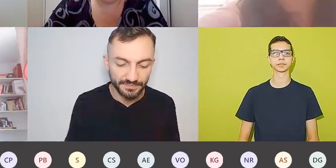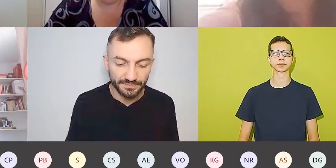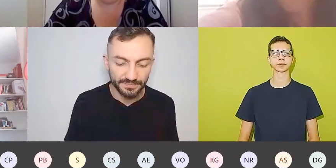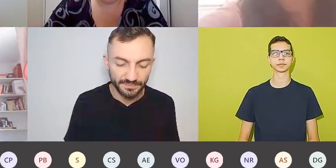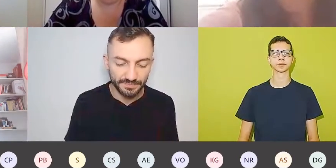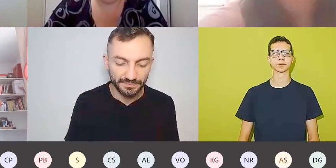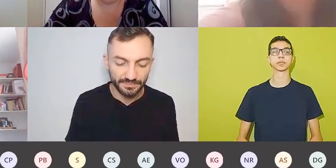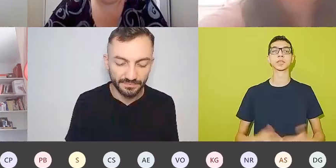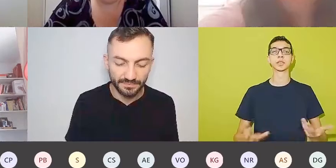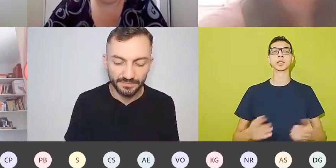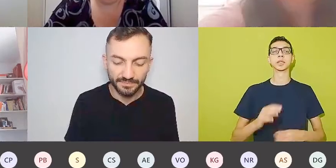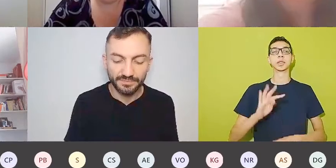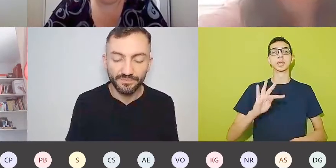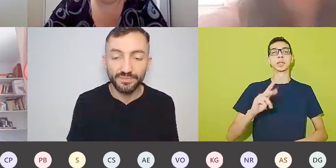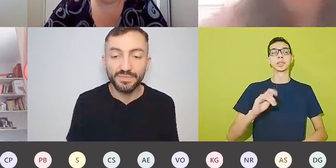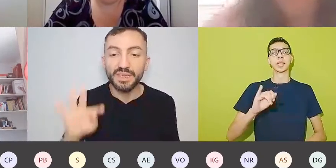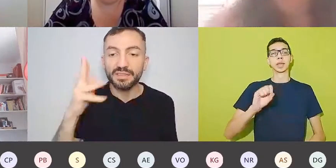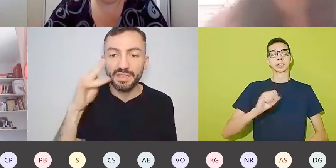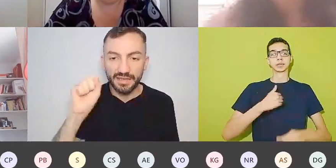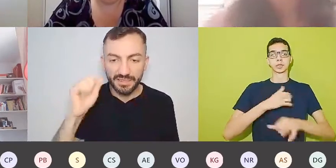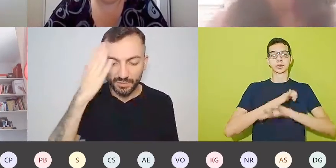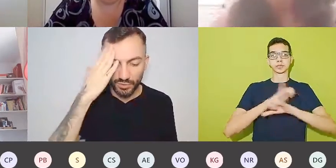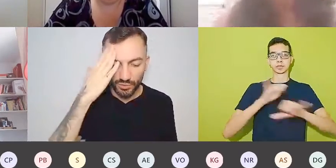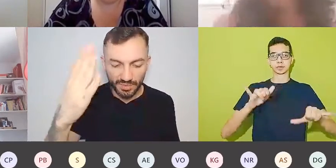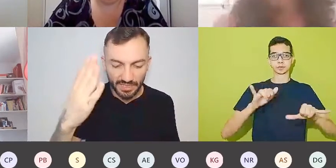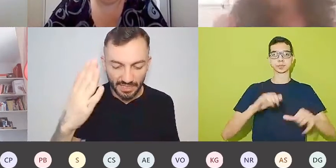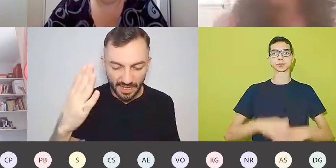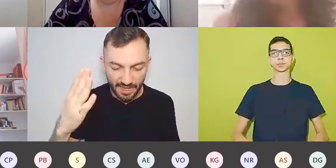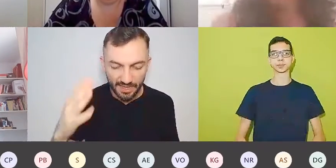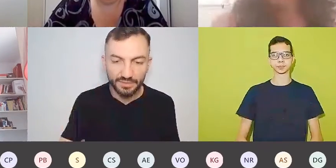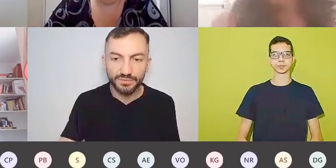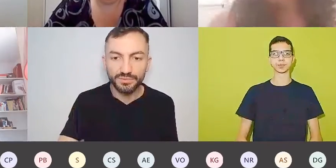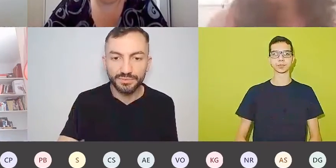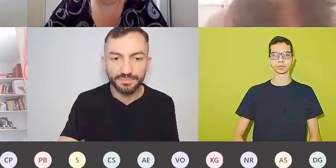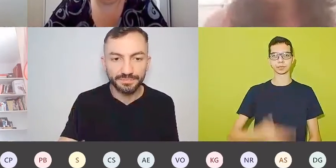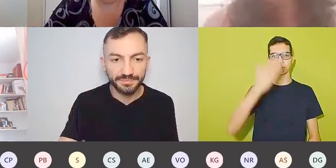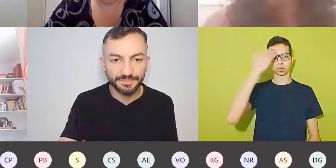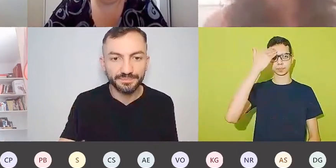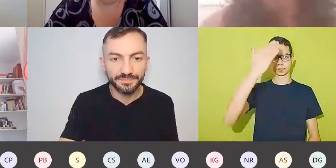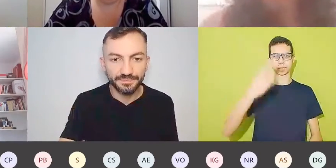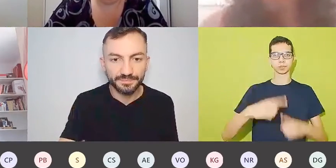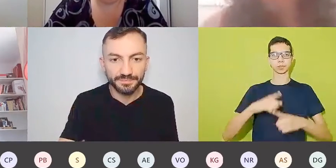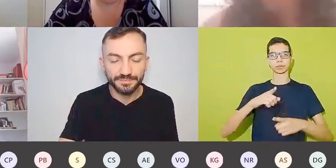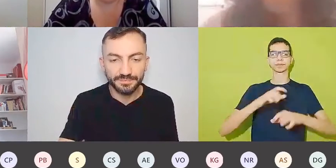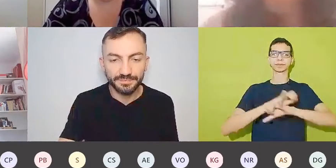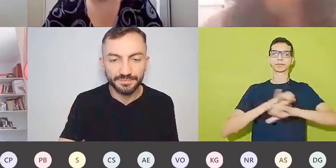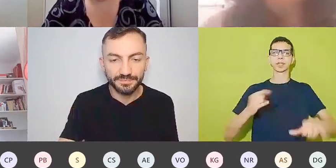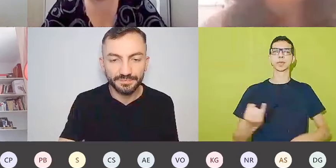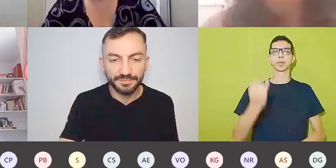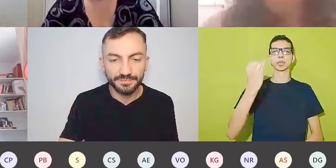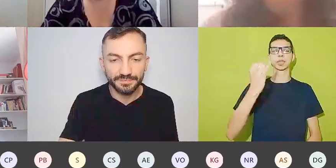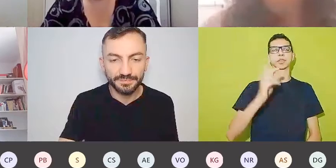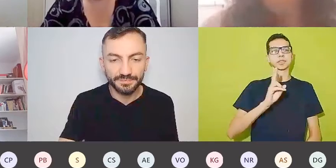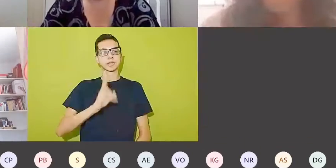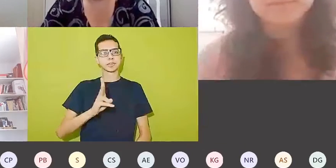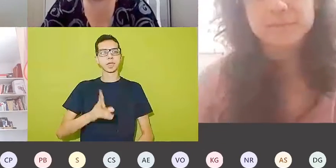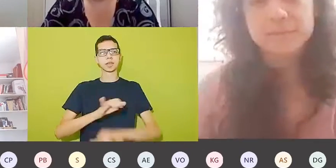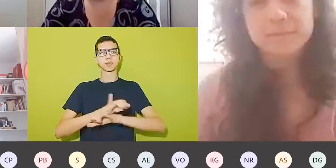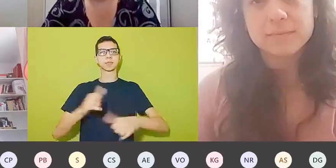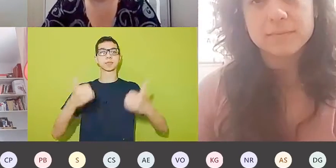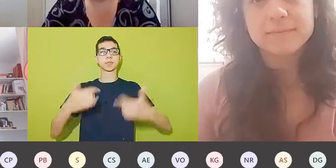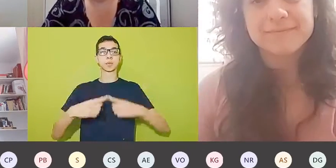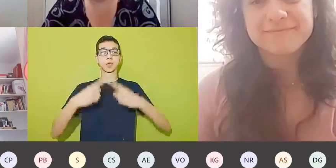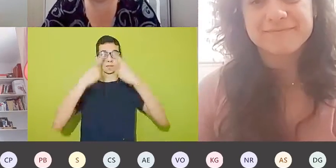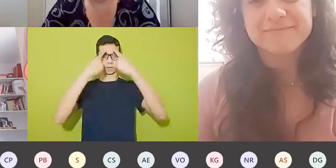Thaís, muito obrigada pelas suas colocações, né? Sempre muito importante a gente nomear, né? Falar em violência